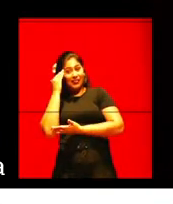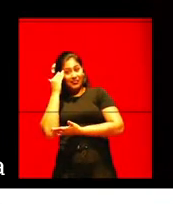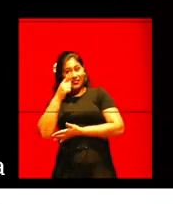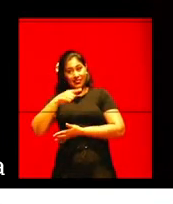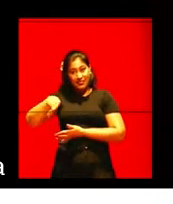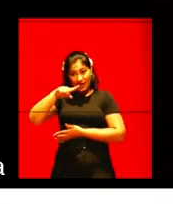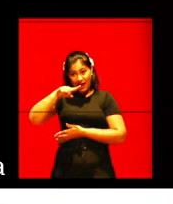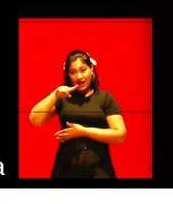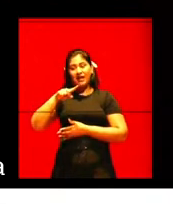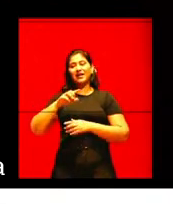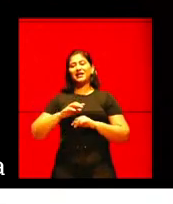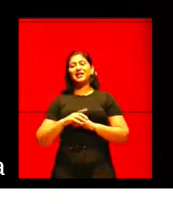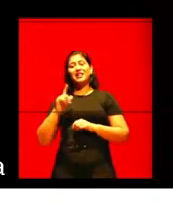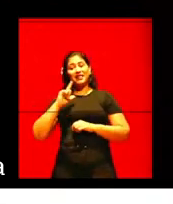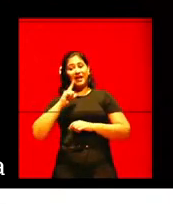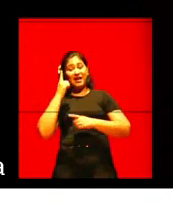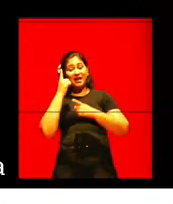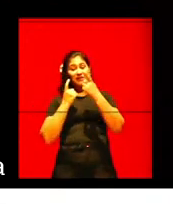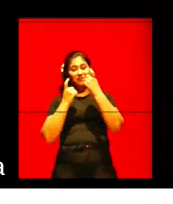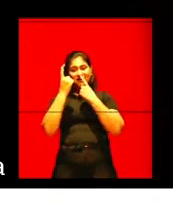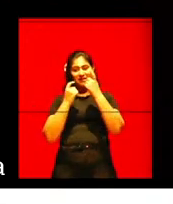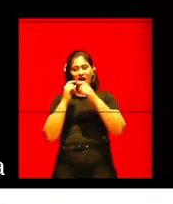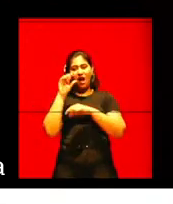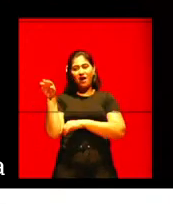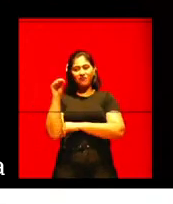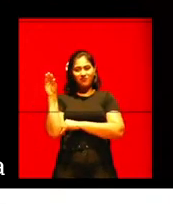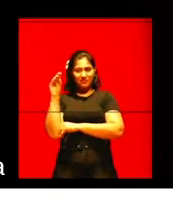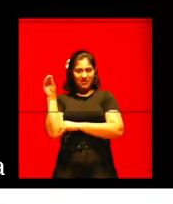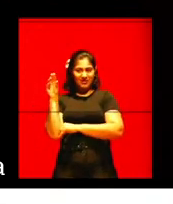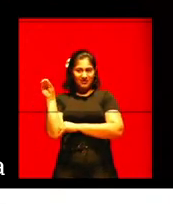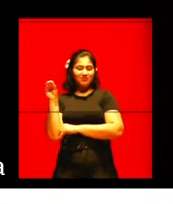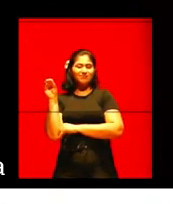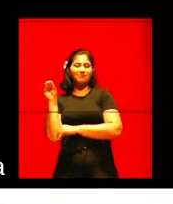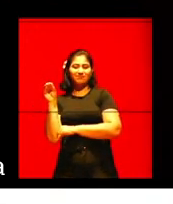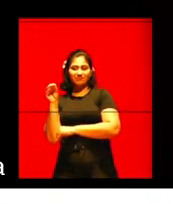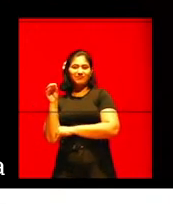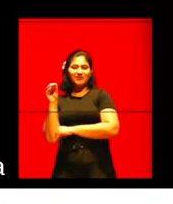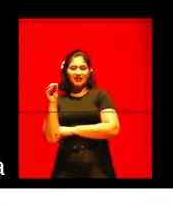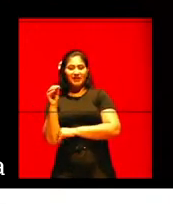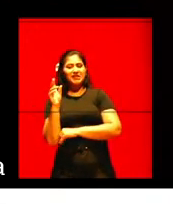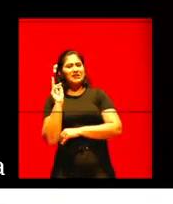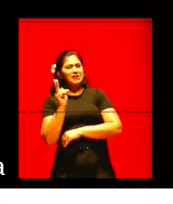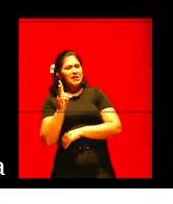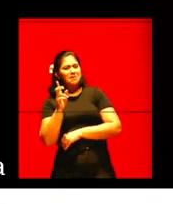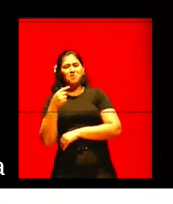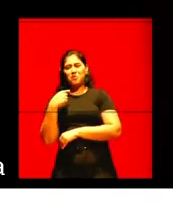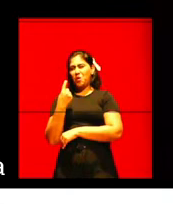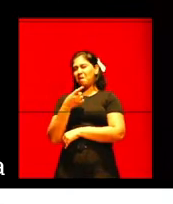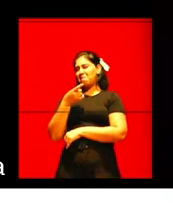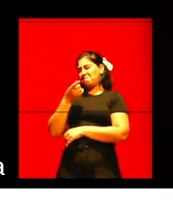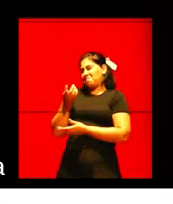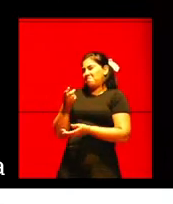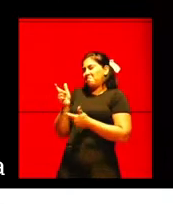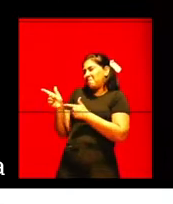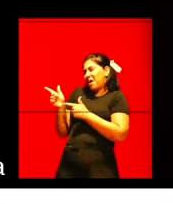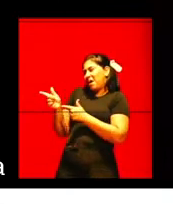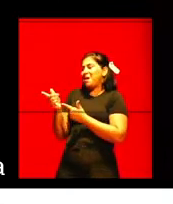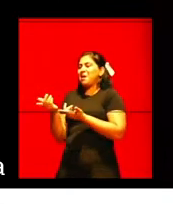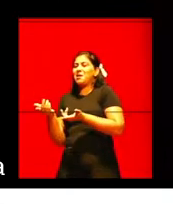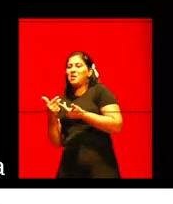tem algumas expressões da fala, dessa fala que às vezes a gente critica, alguém que fala